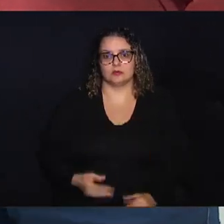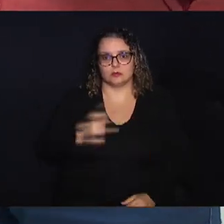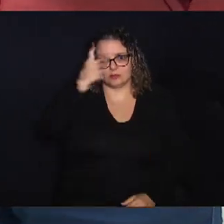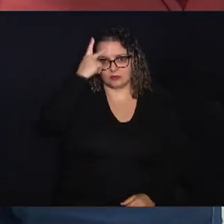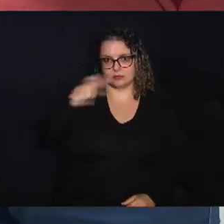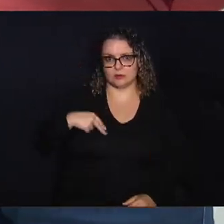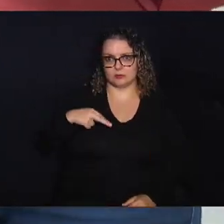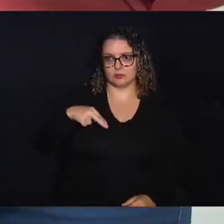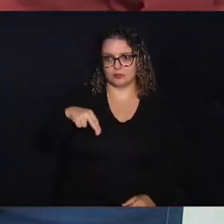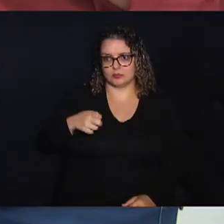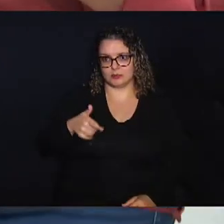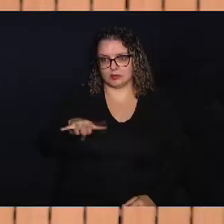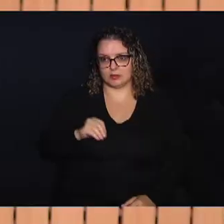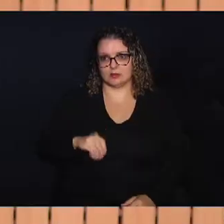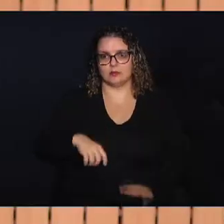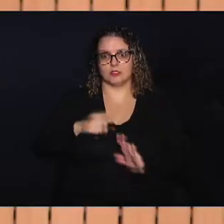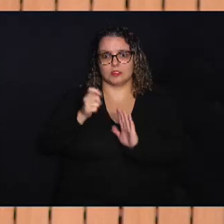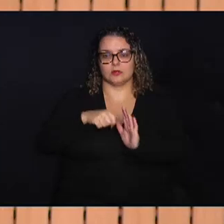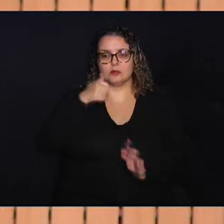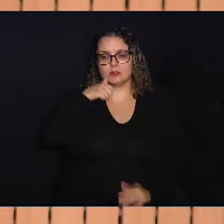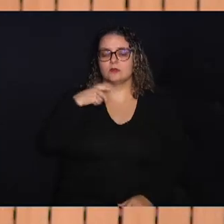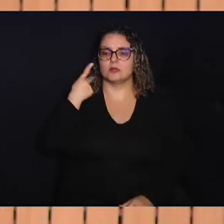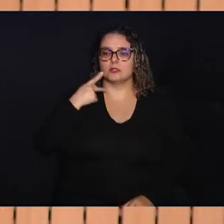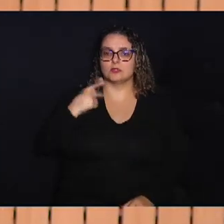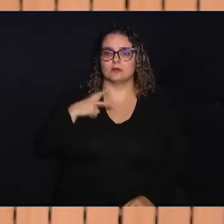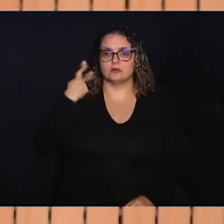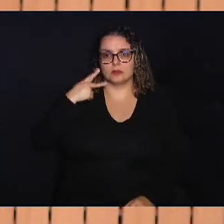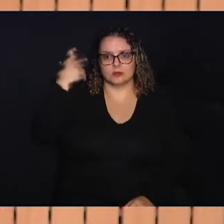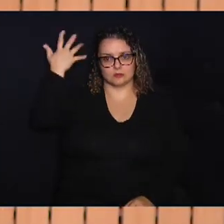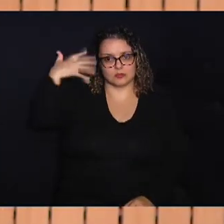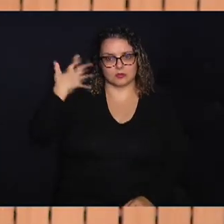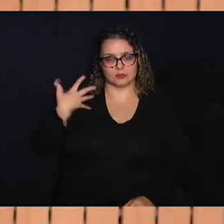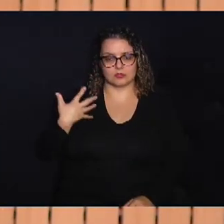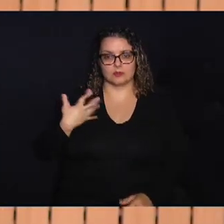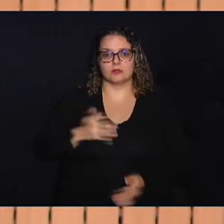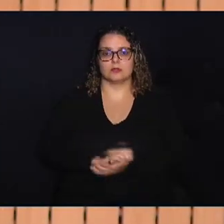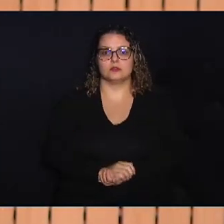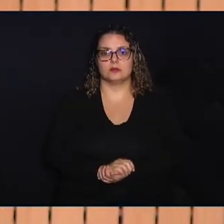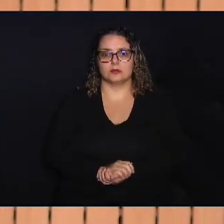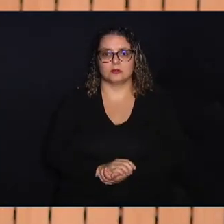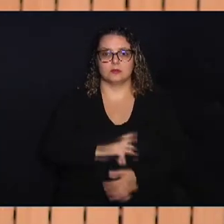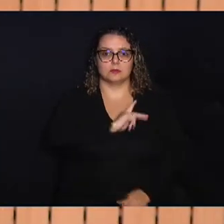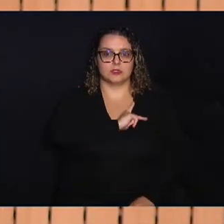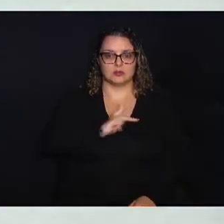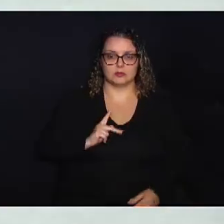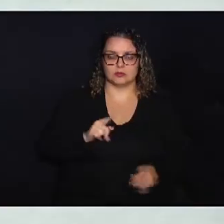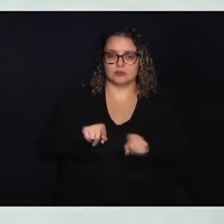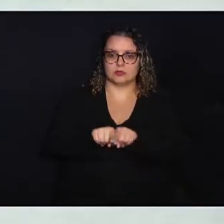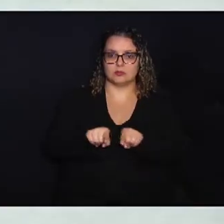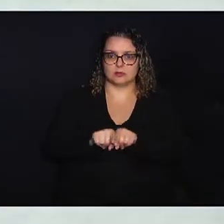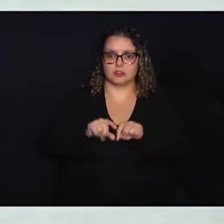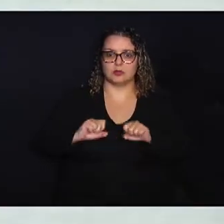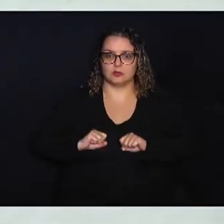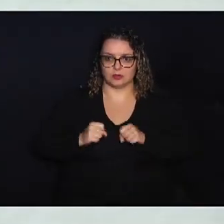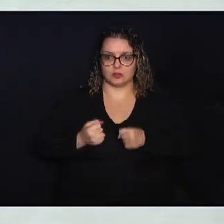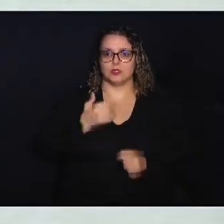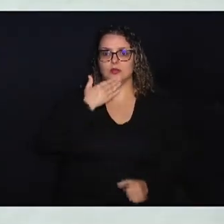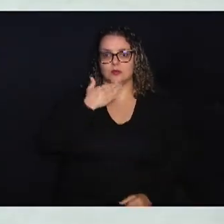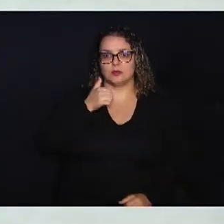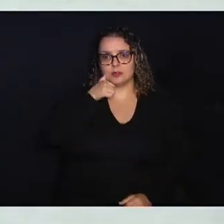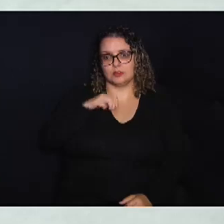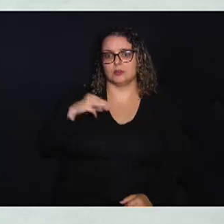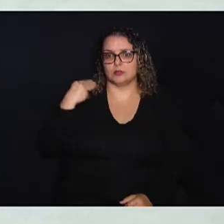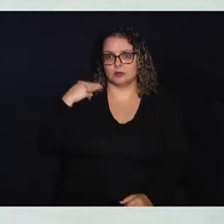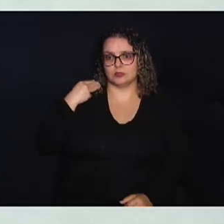Negão. Registrado, vereadora. Vereadora Guida Calisto. Presidente, também reforçando aí o pedido da vereadora